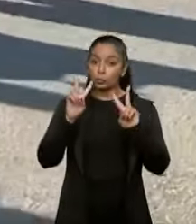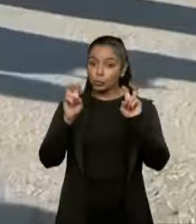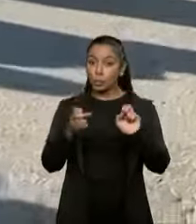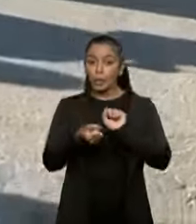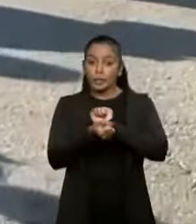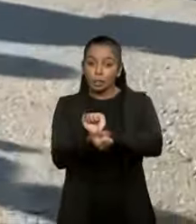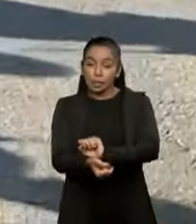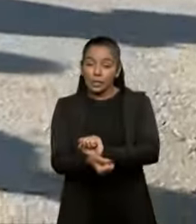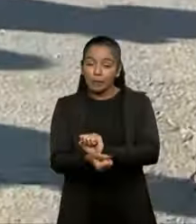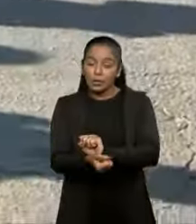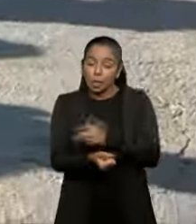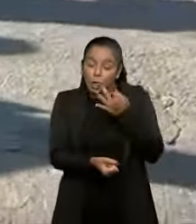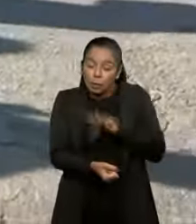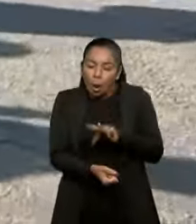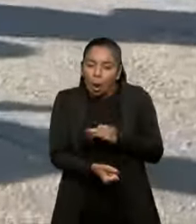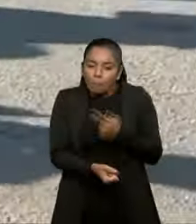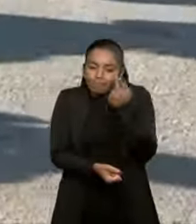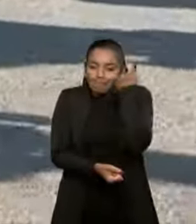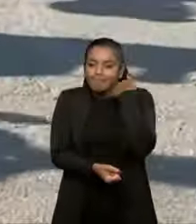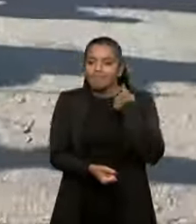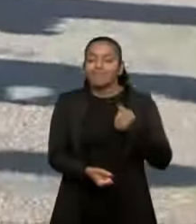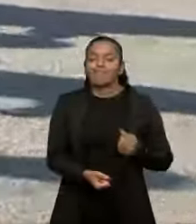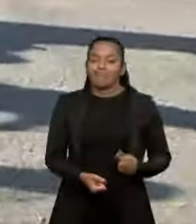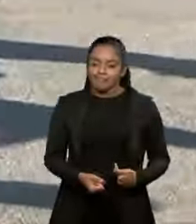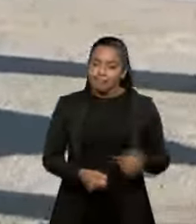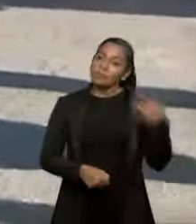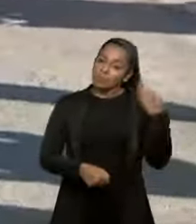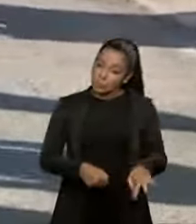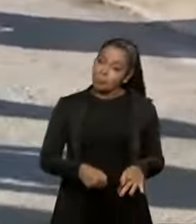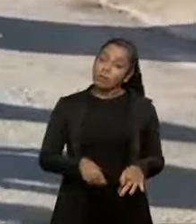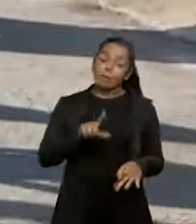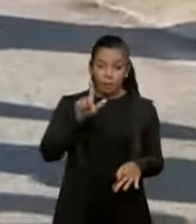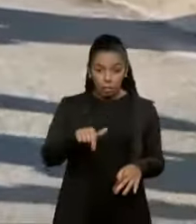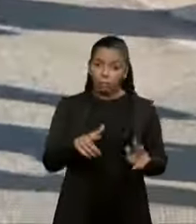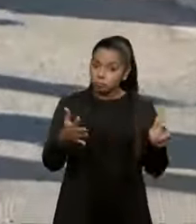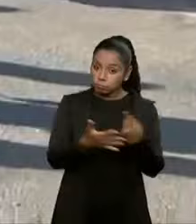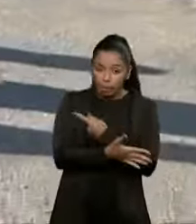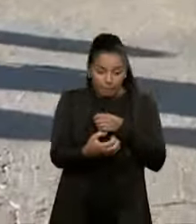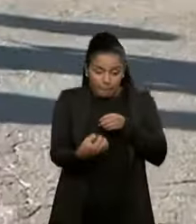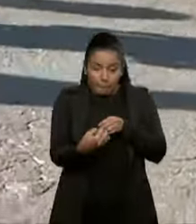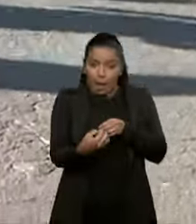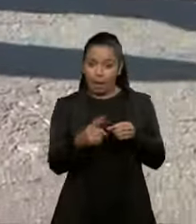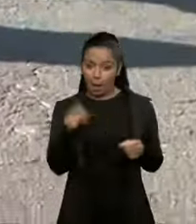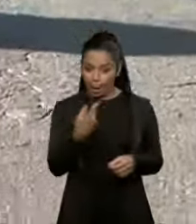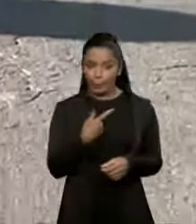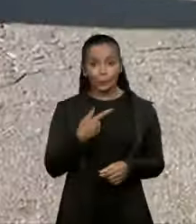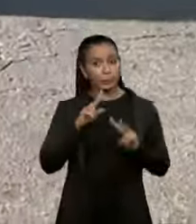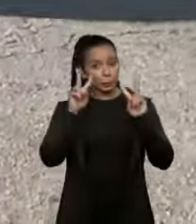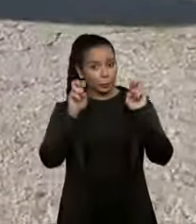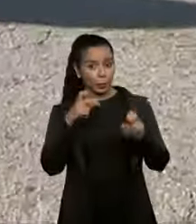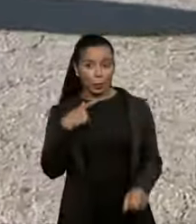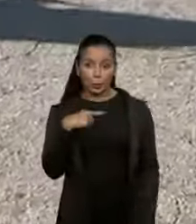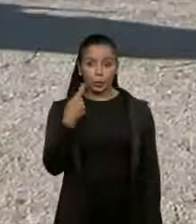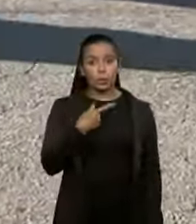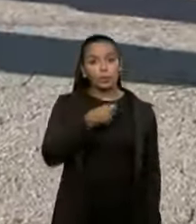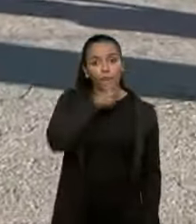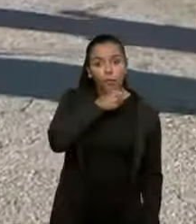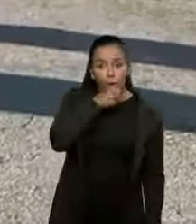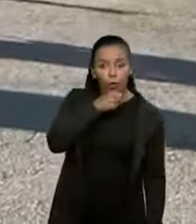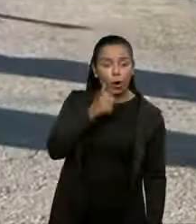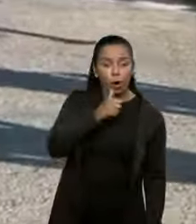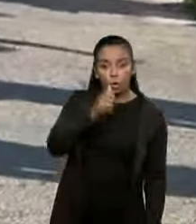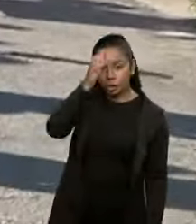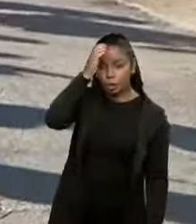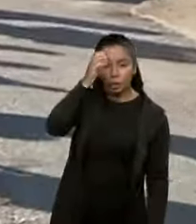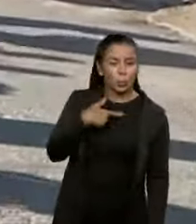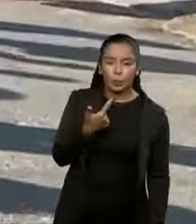temas que dói aqui na carne, né? Dói na pele. E é muito próximo, né? Tem a ver com as nossas avós, com as nossas tias. Não tem como, assim,